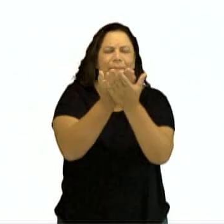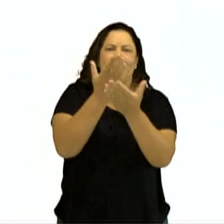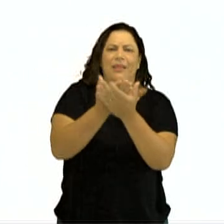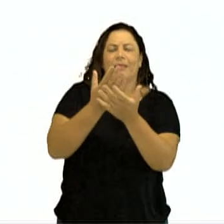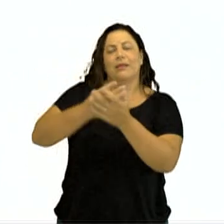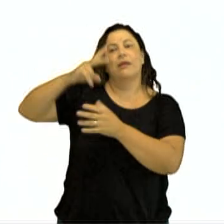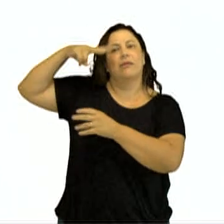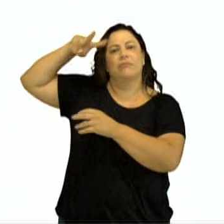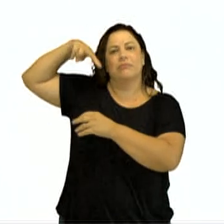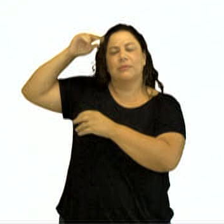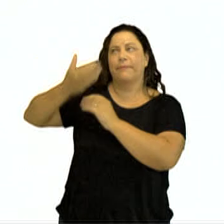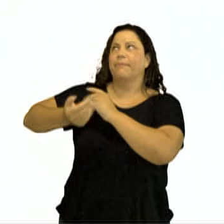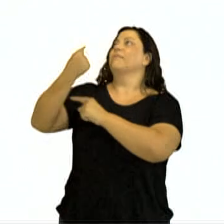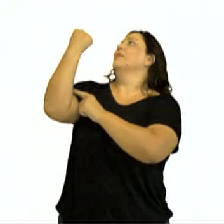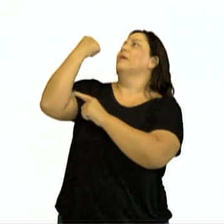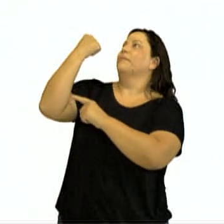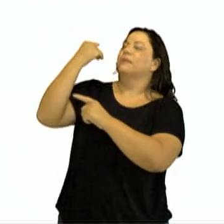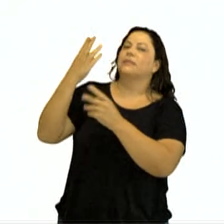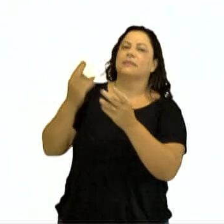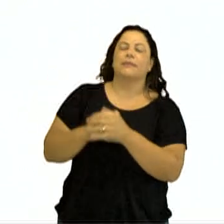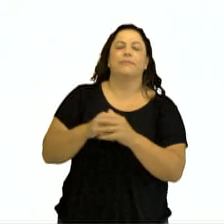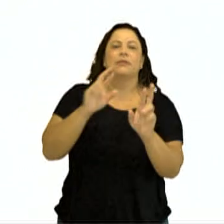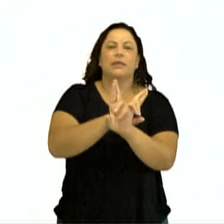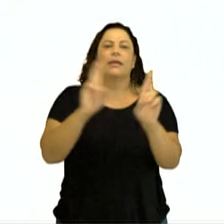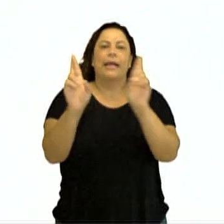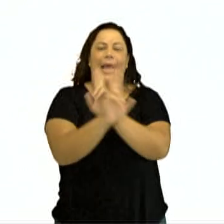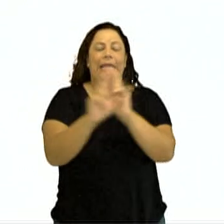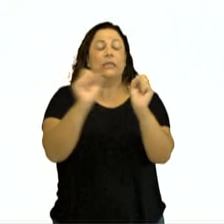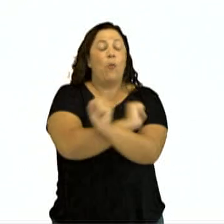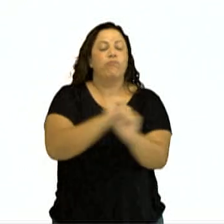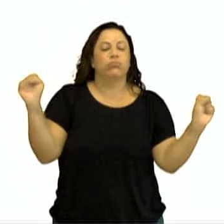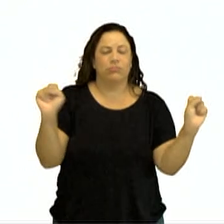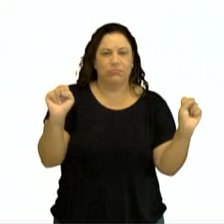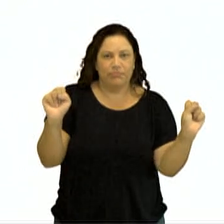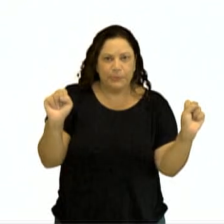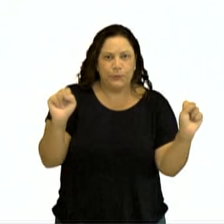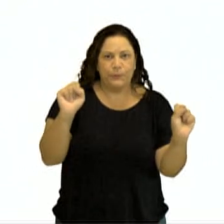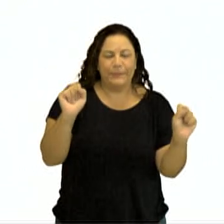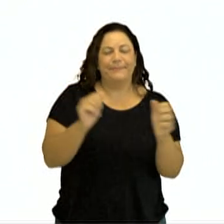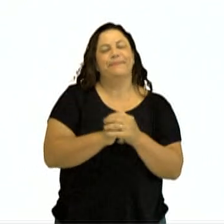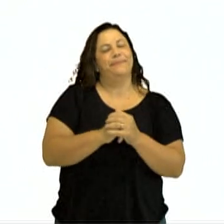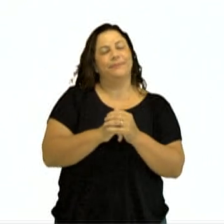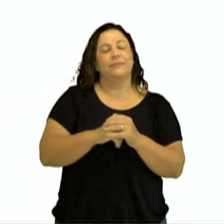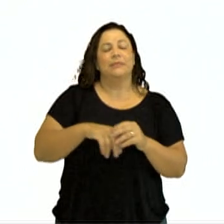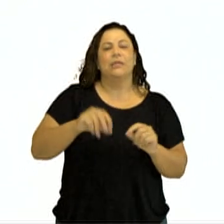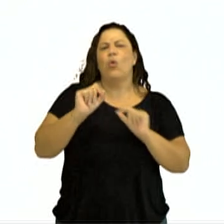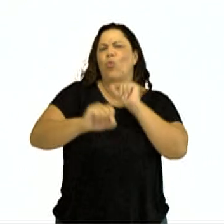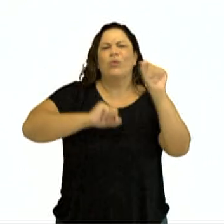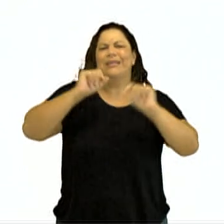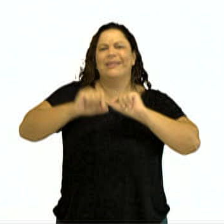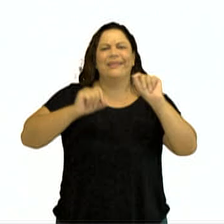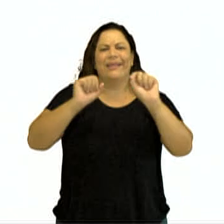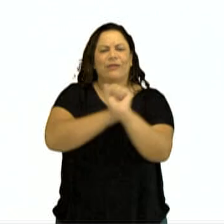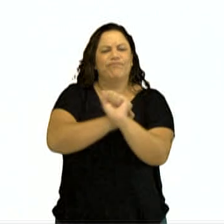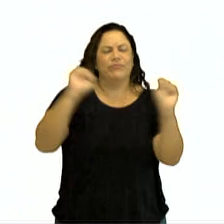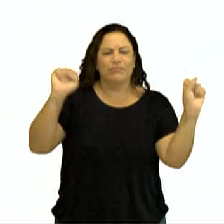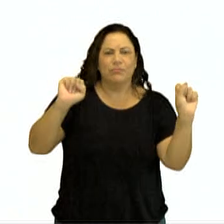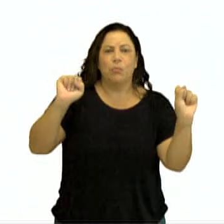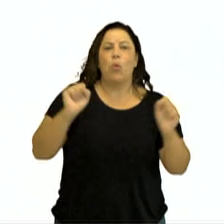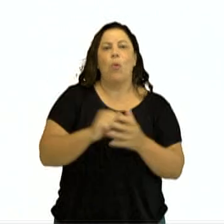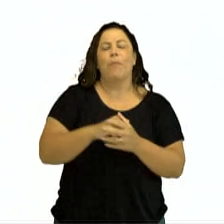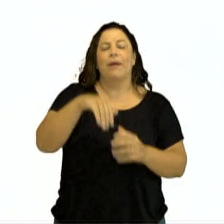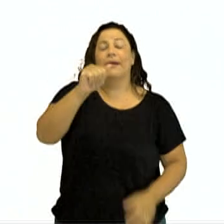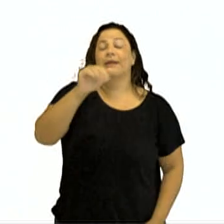história, vocês relacionam ela à bomba atômica, à bomba nuclear. O que a bomba atômica tem a ver com